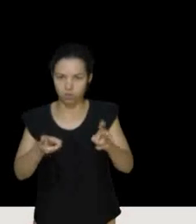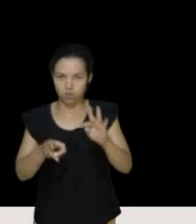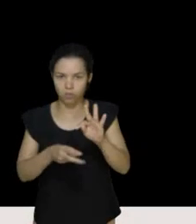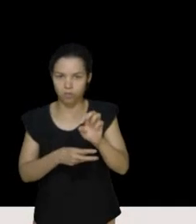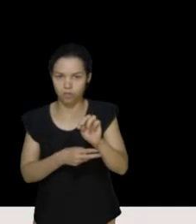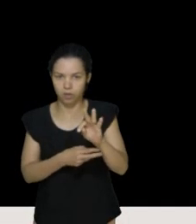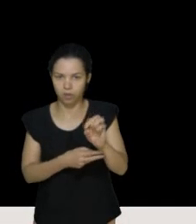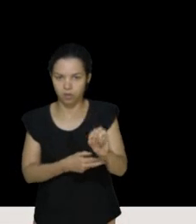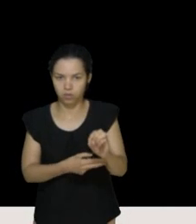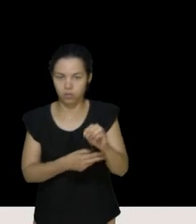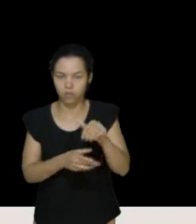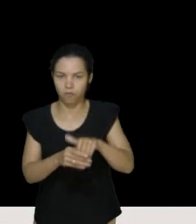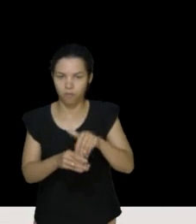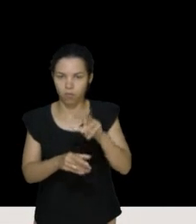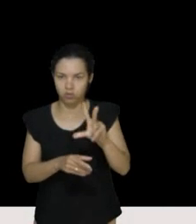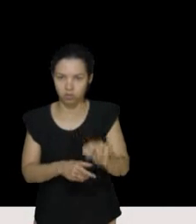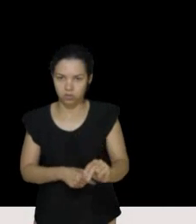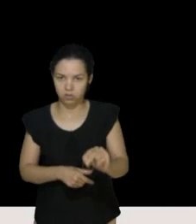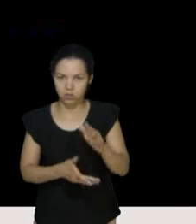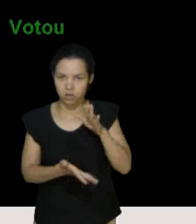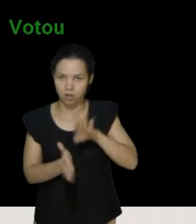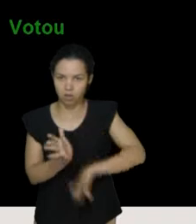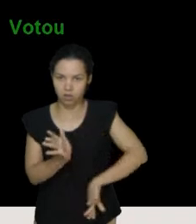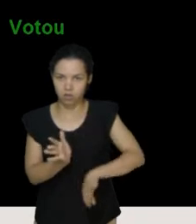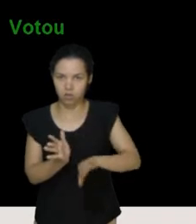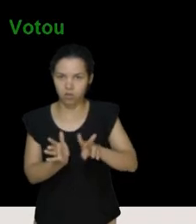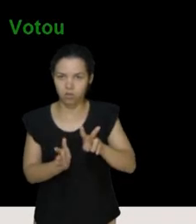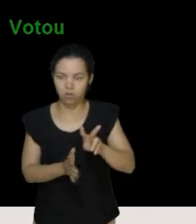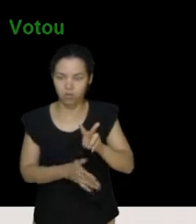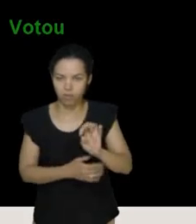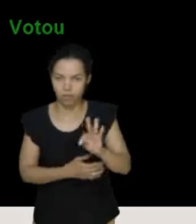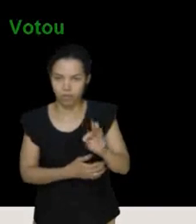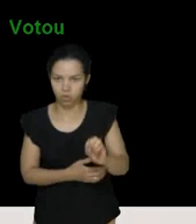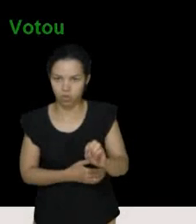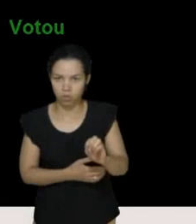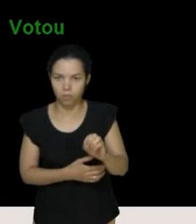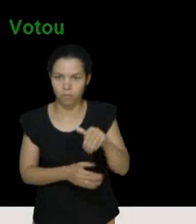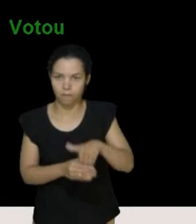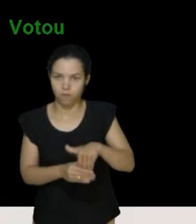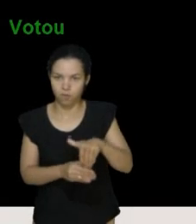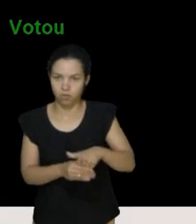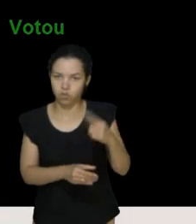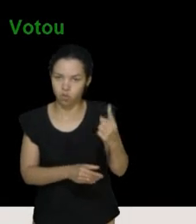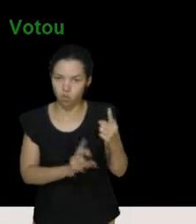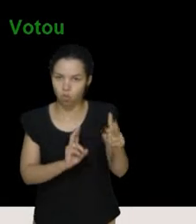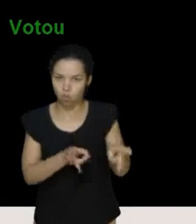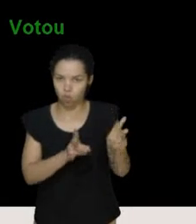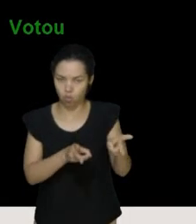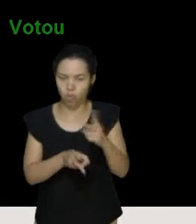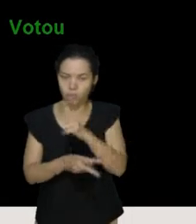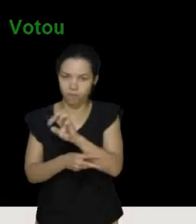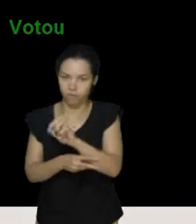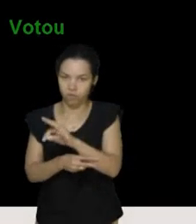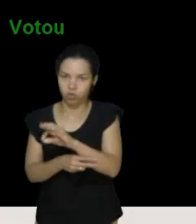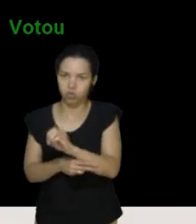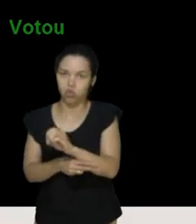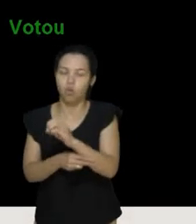Quem vota não, rejeita o veto. Voto 1, mantém. Voto 2,